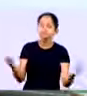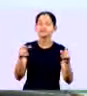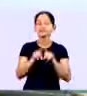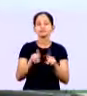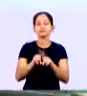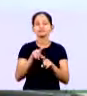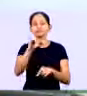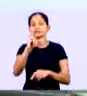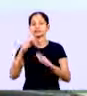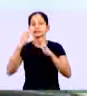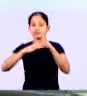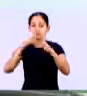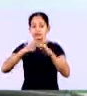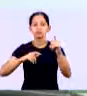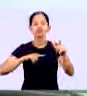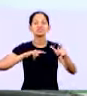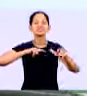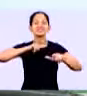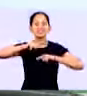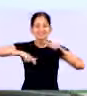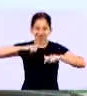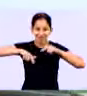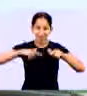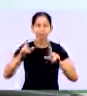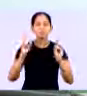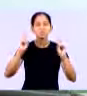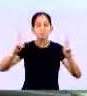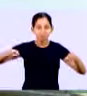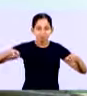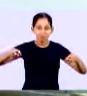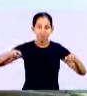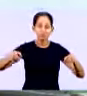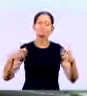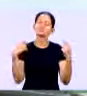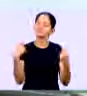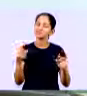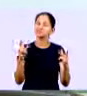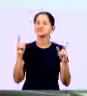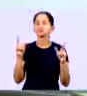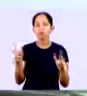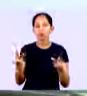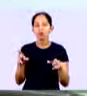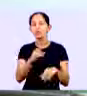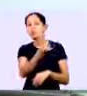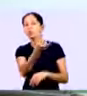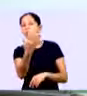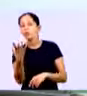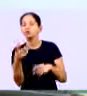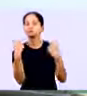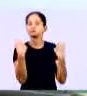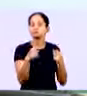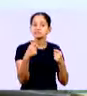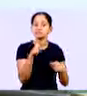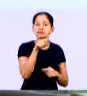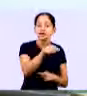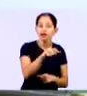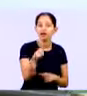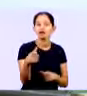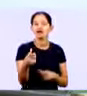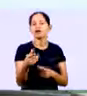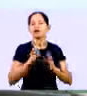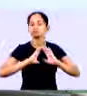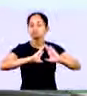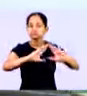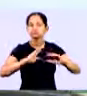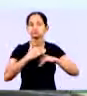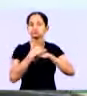eu for uma empresa de serviço, da mesma forma, a minha estrutura tem que ser montada para me atender àquela demanda que existe dentro do mercado. Aquela demanda que